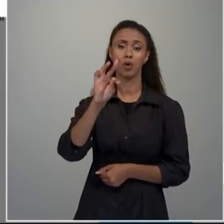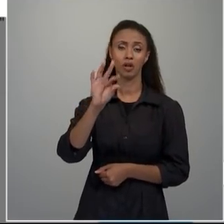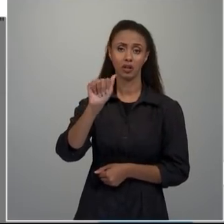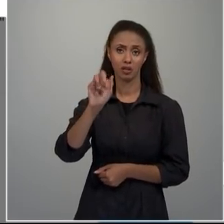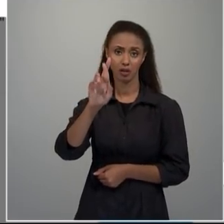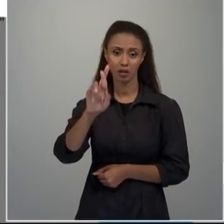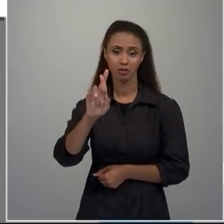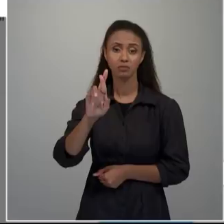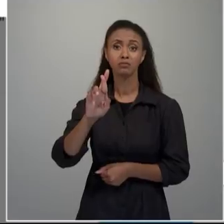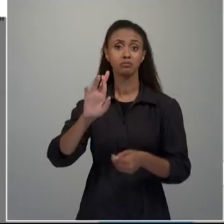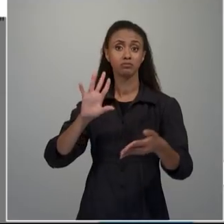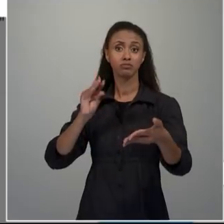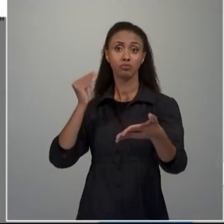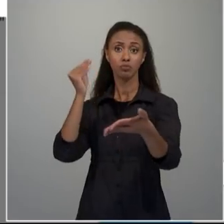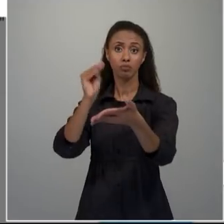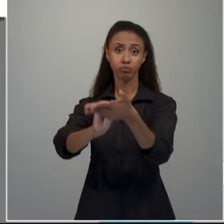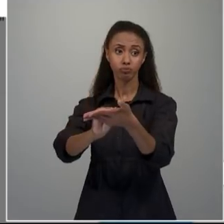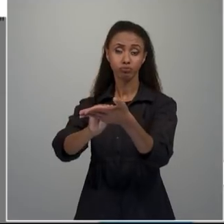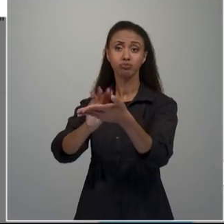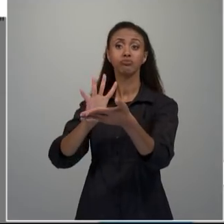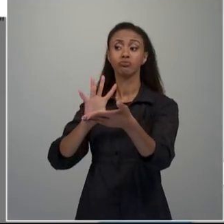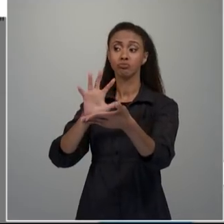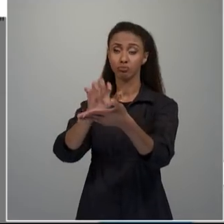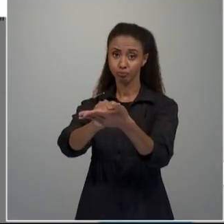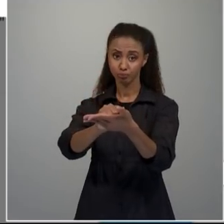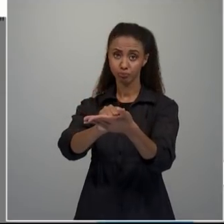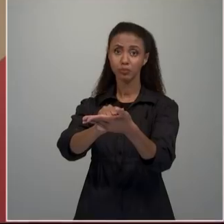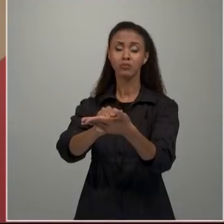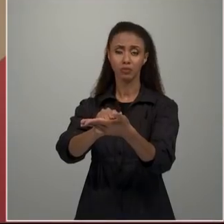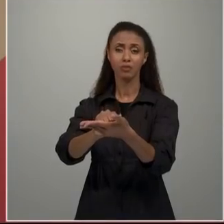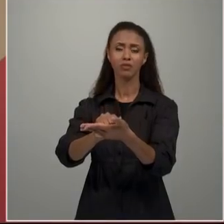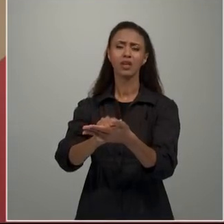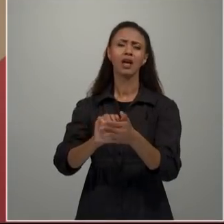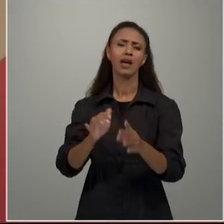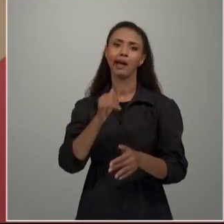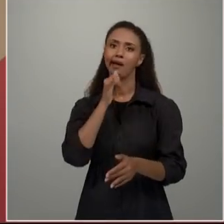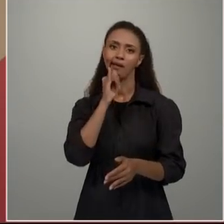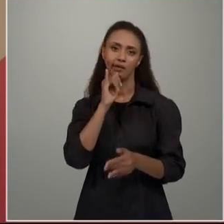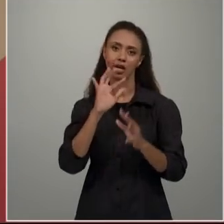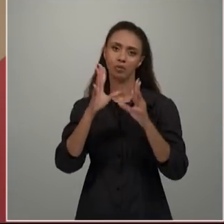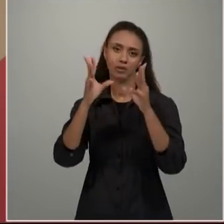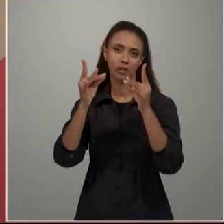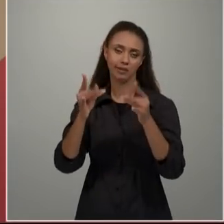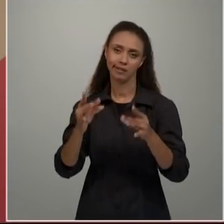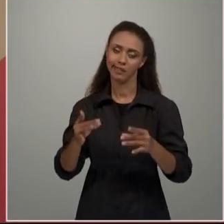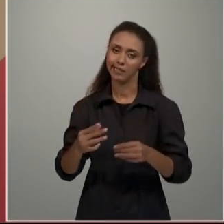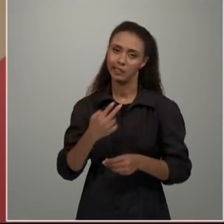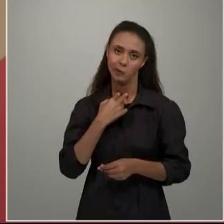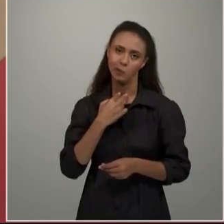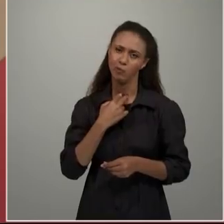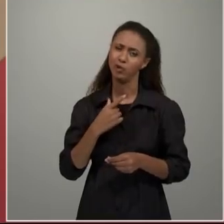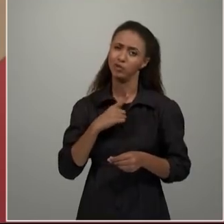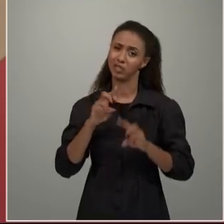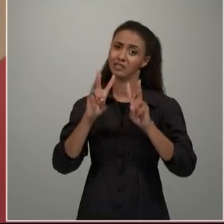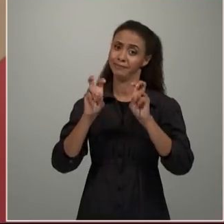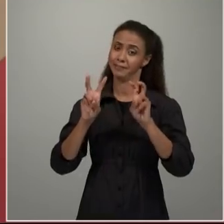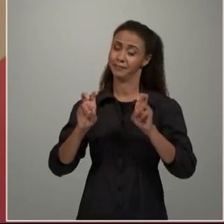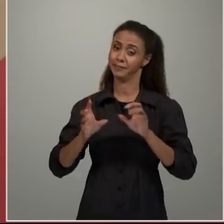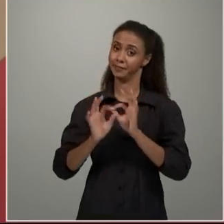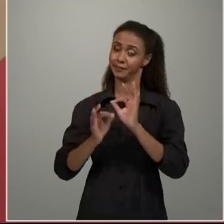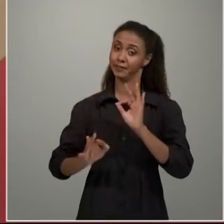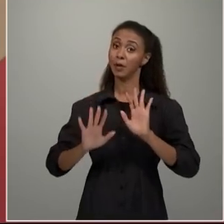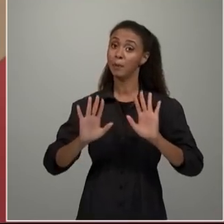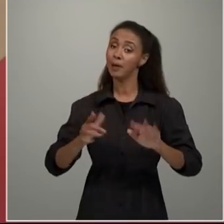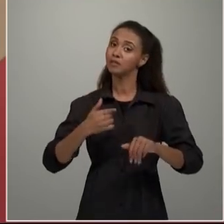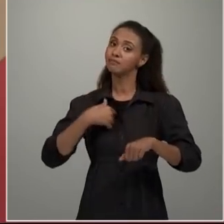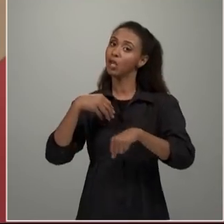trabalhando com este vocabulário e não vou dar esse exemplo agora porque a gente tem bastante tema para discutir hoje mas fica aqui a